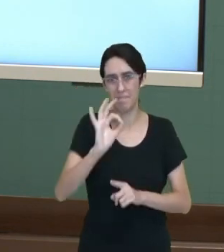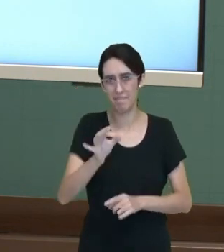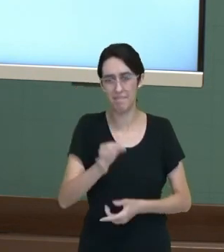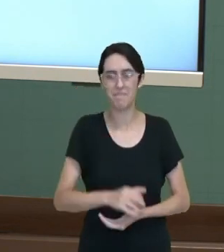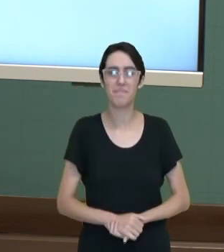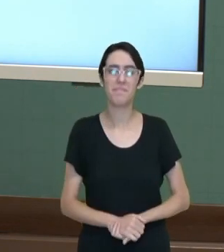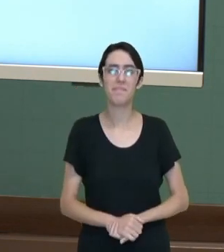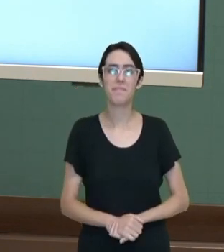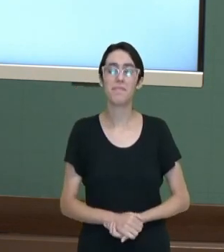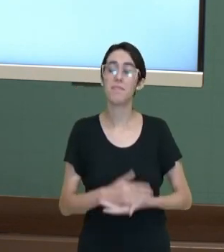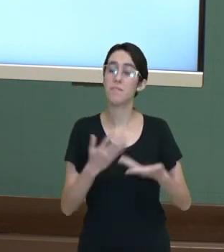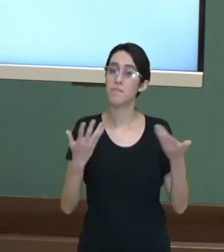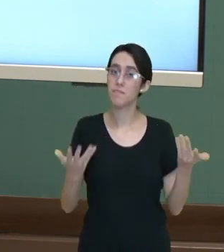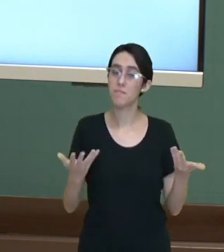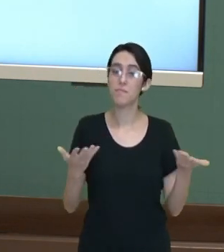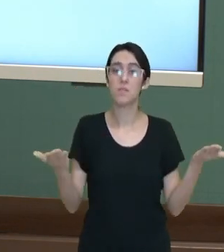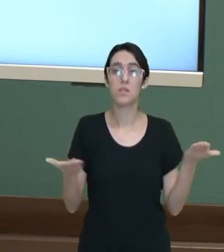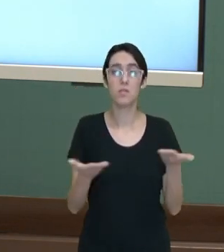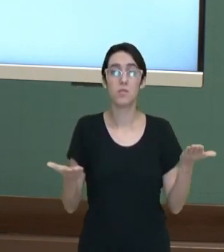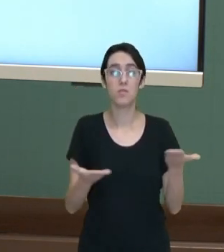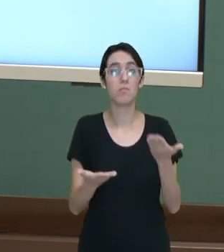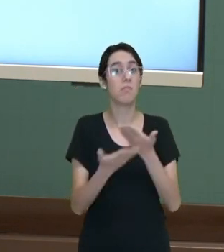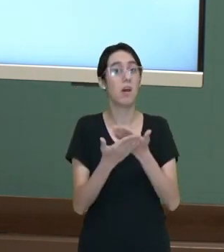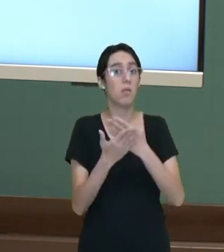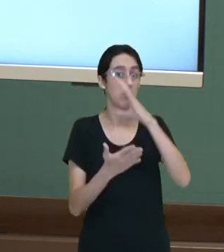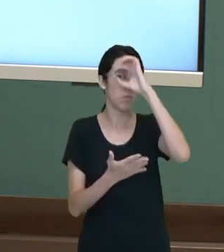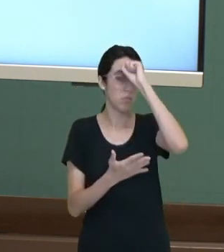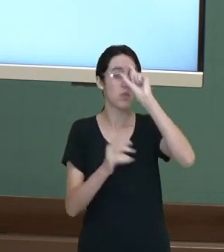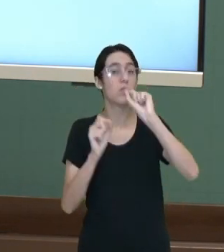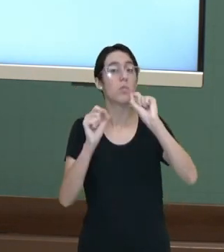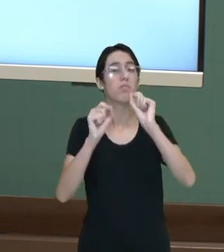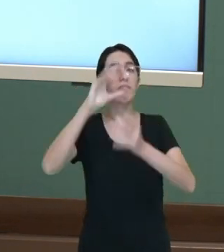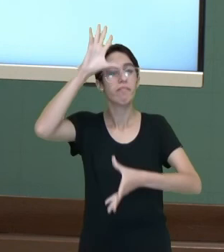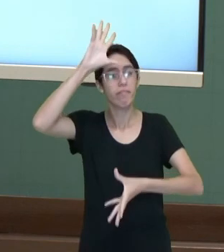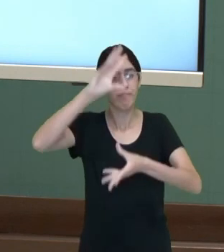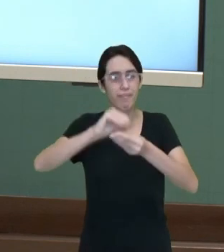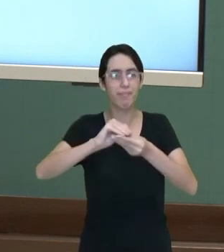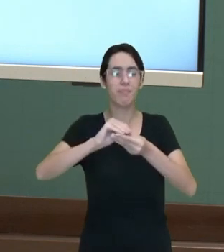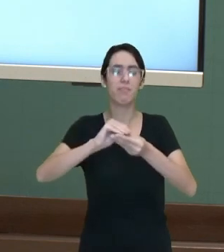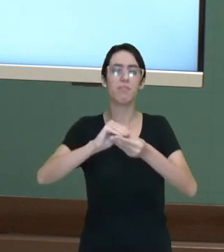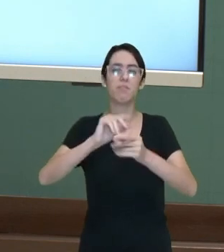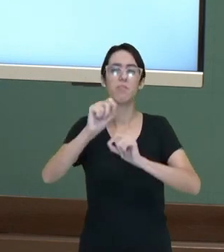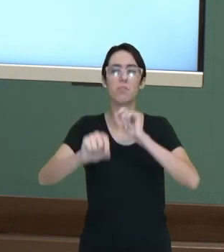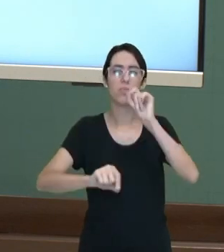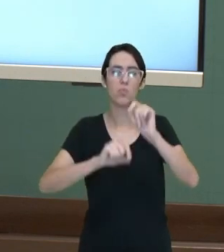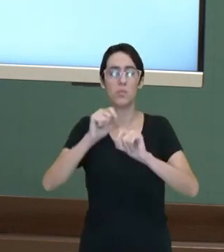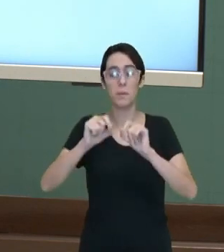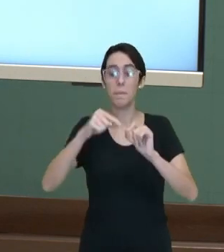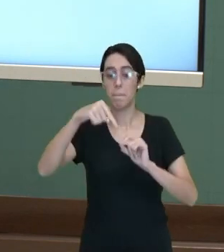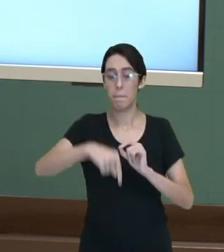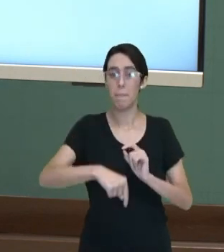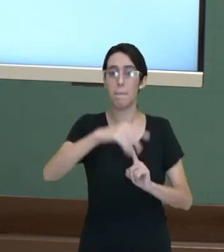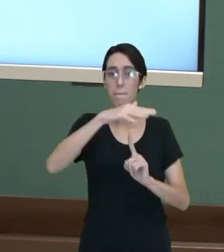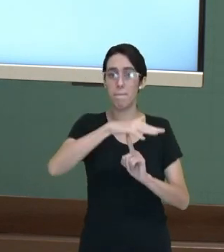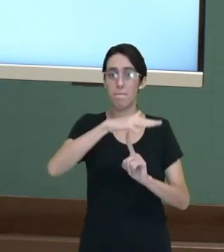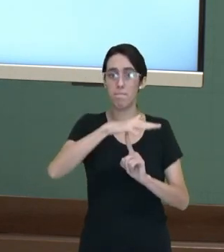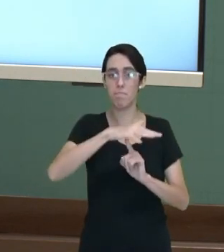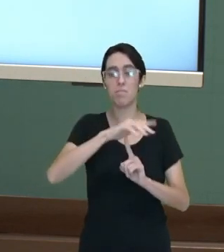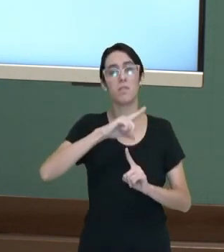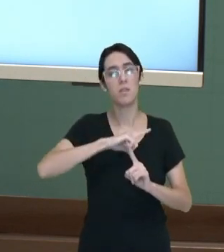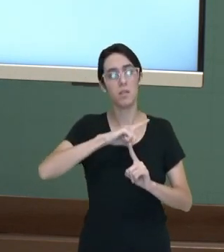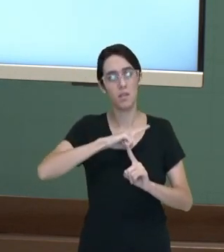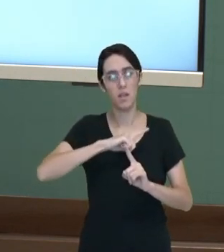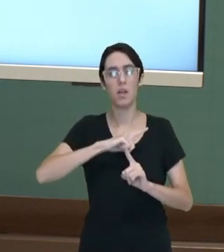Paraná. Pessoal, hora da nossa retomada, né? O nosso estado do Paraná conquista sua